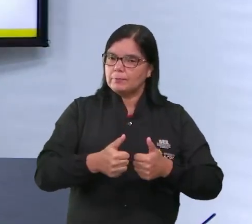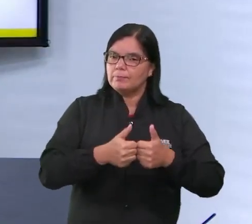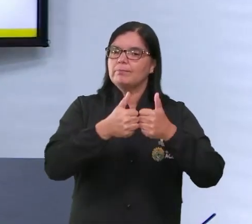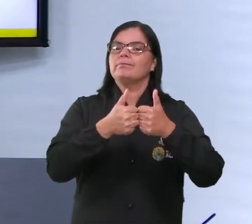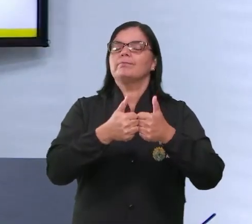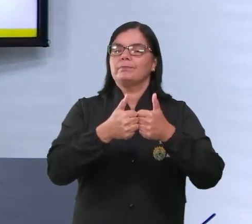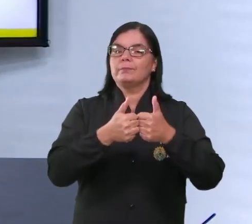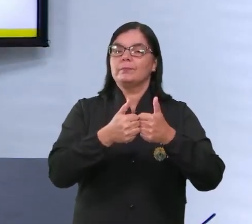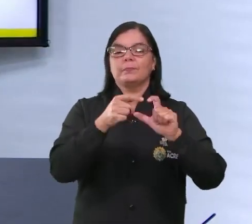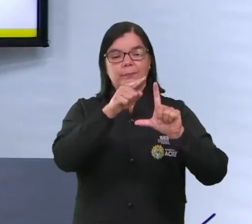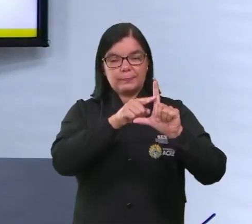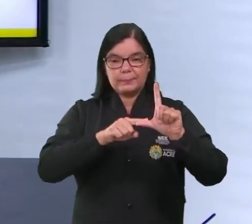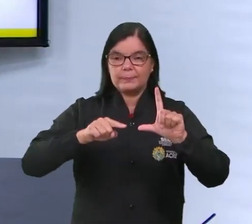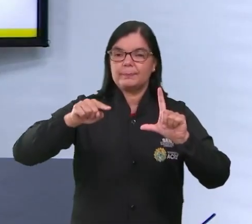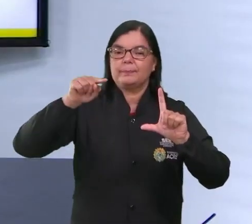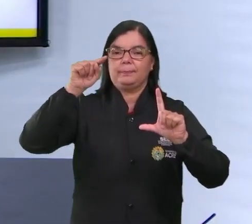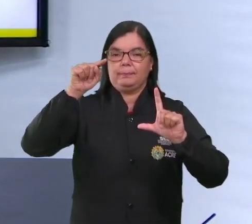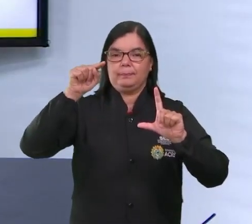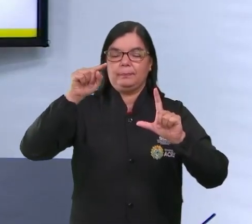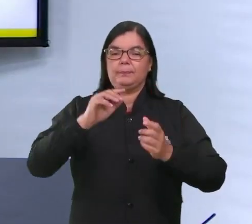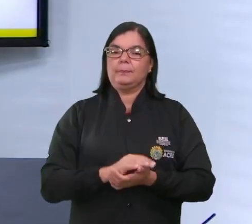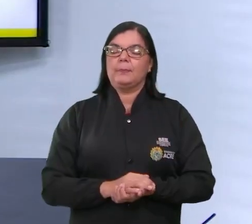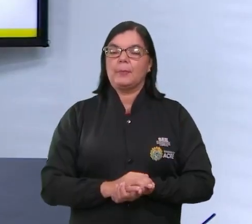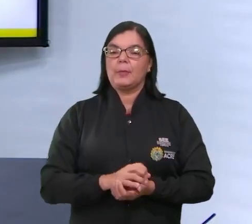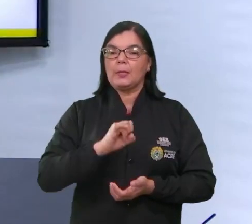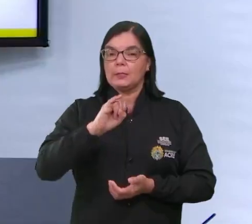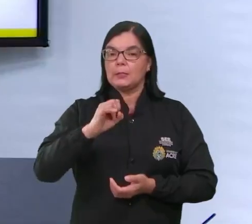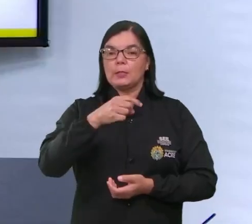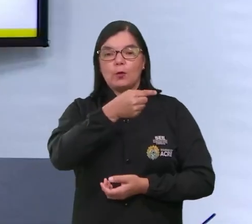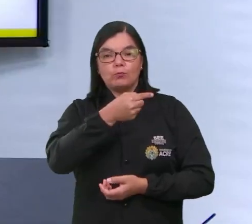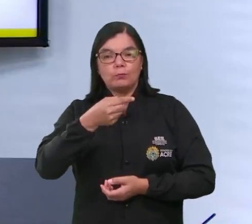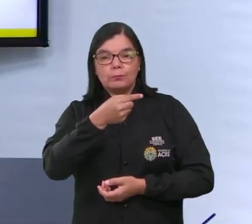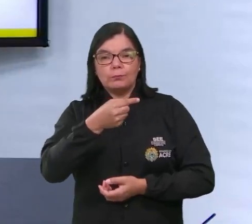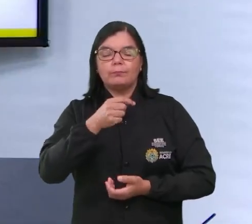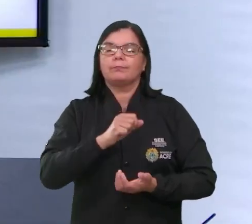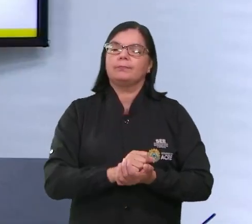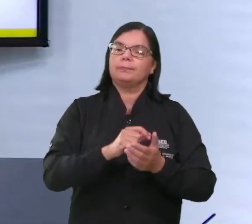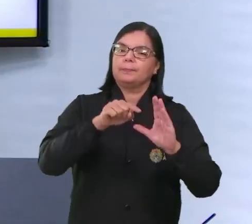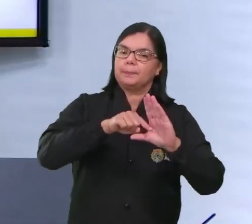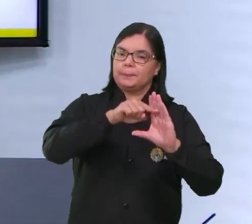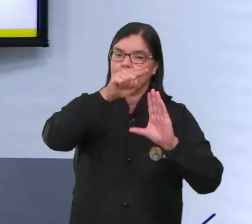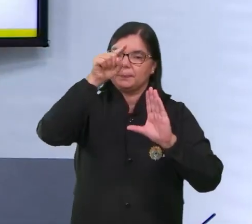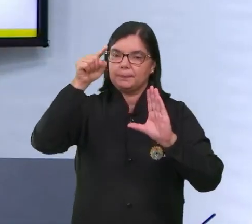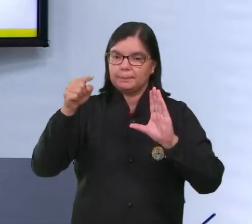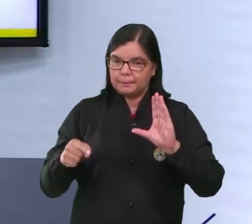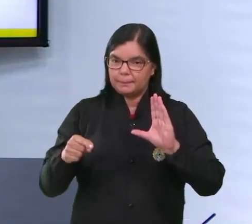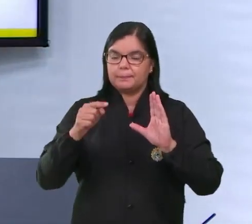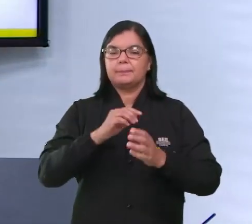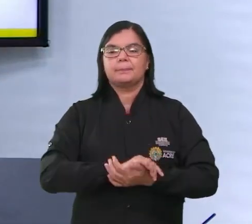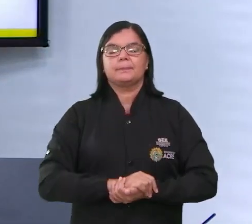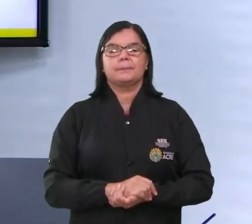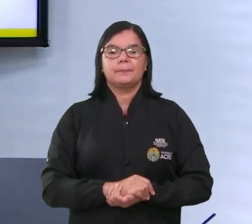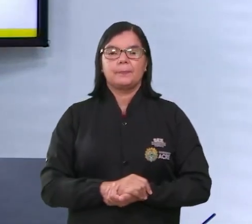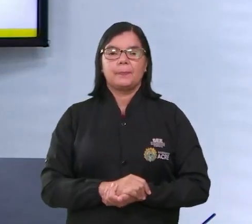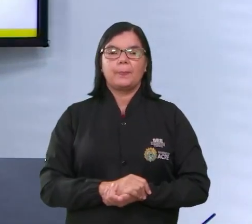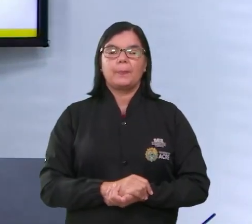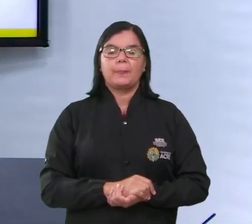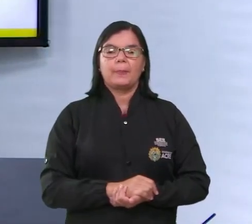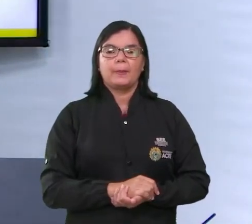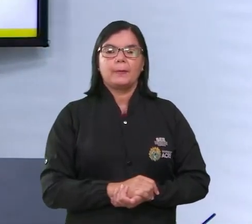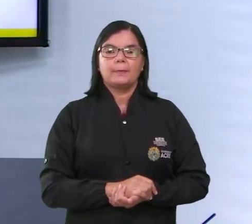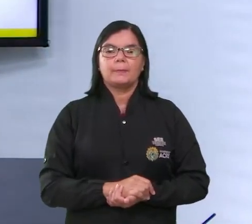a concavidade voltada para cima. Se é negativo, voltada para baixo.